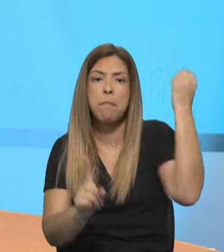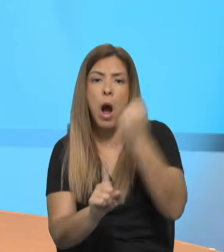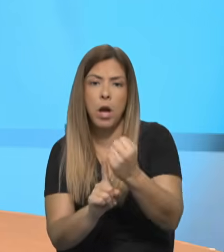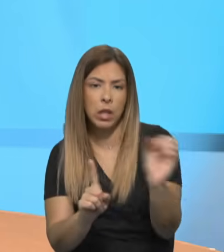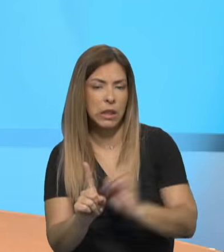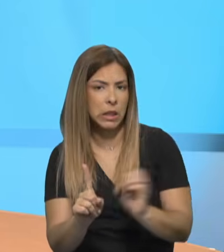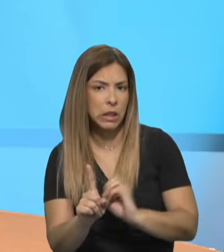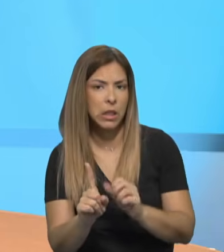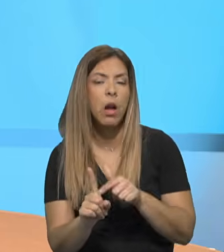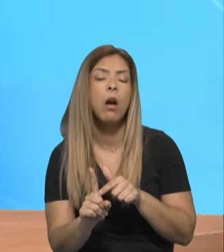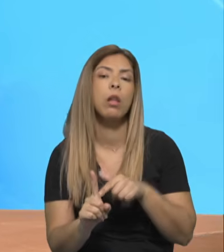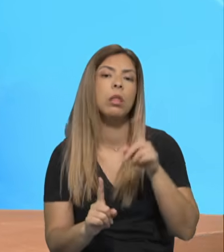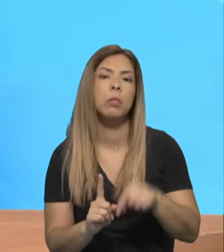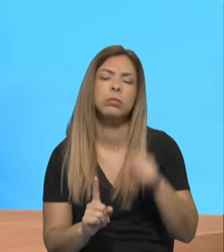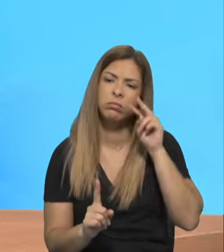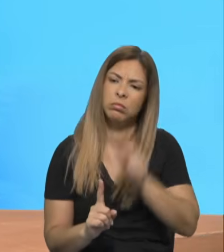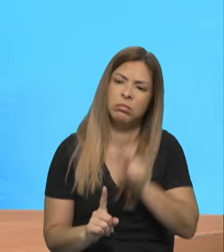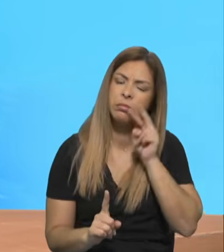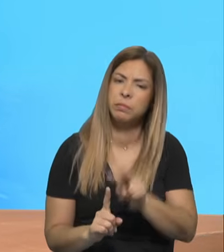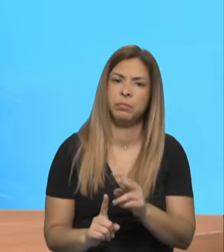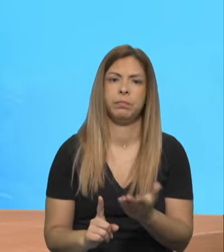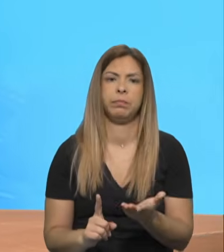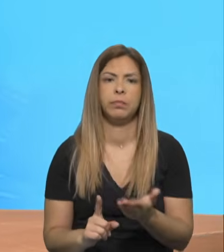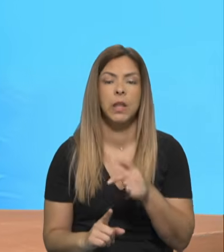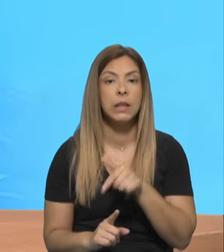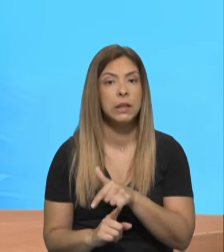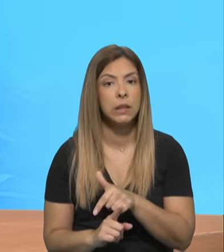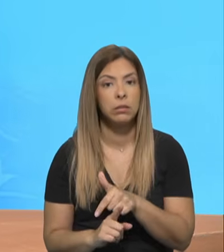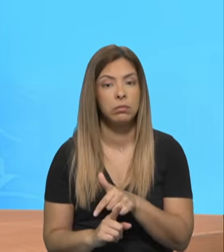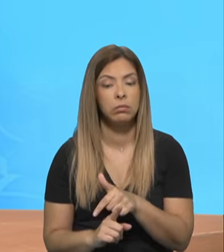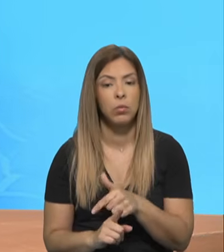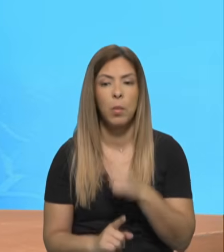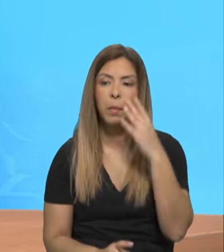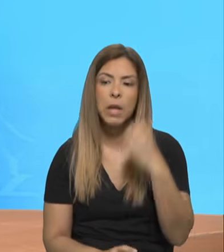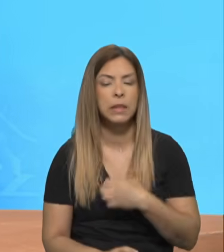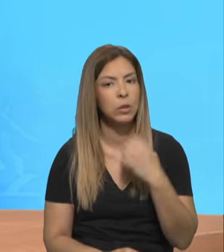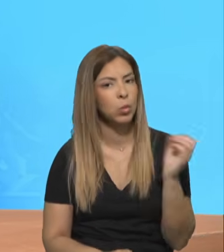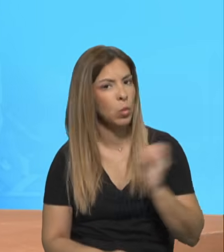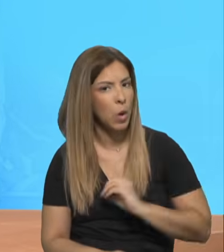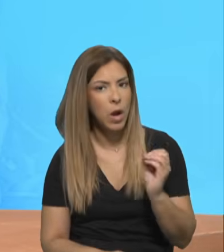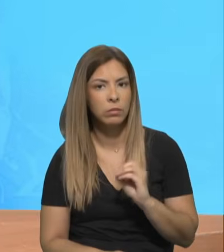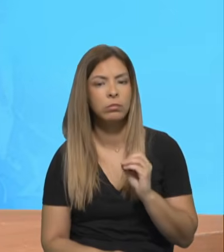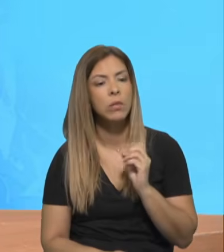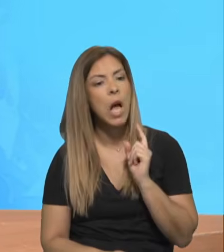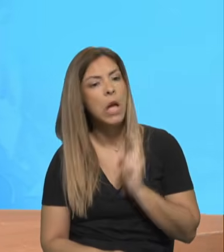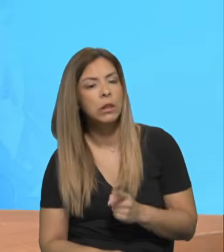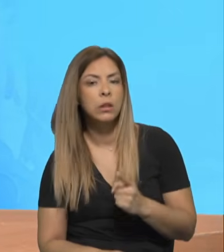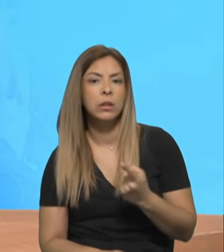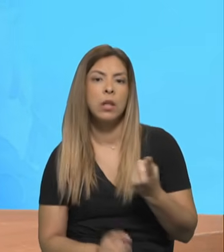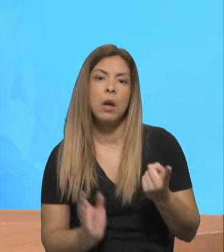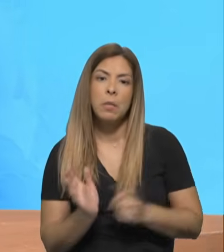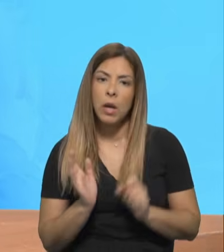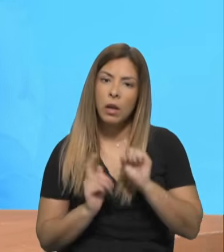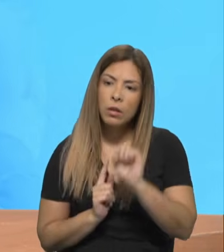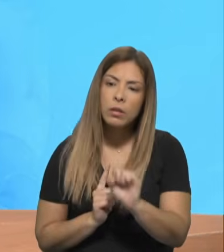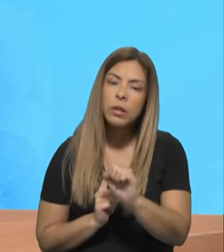temos assistido a isso. E, portanto, não parece que seja representativo do povo norte-americano e da cultura